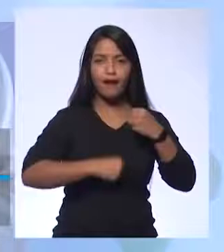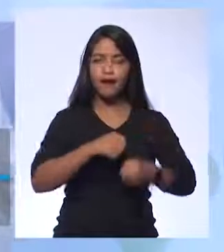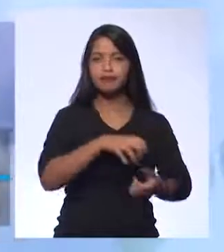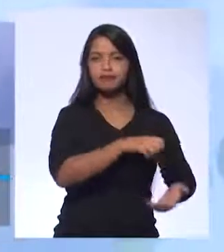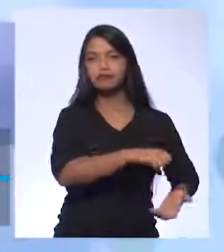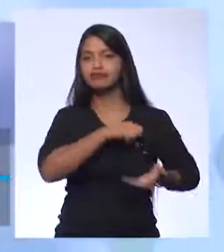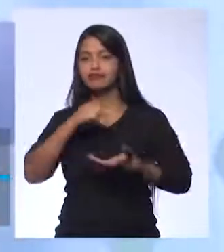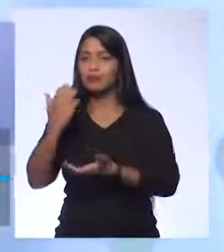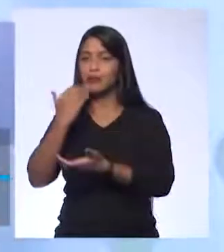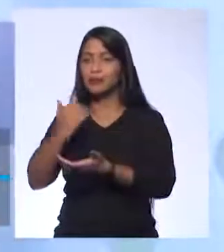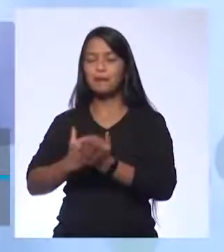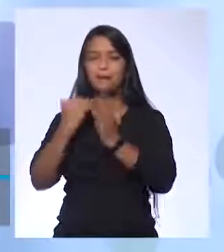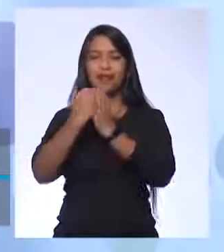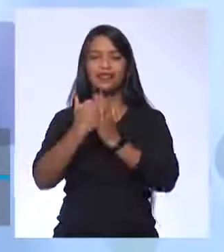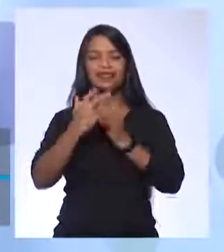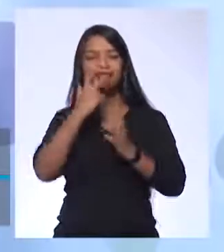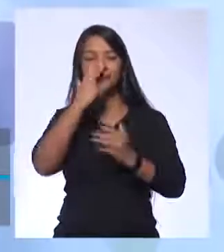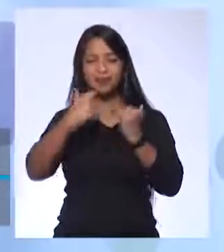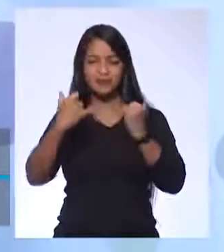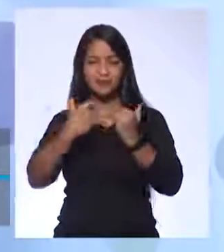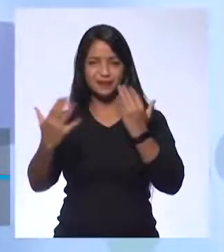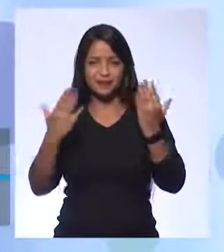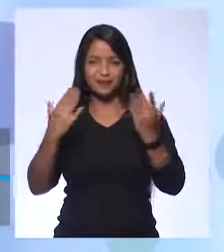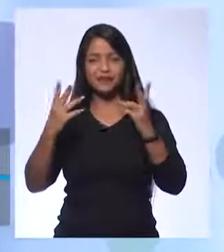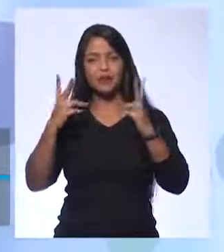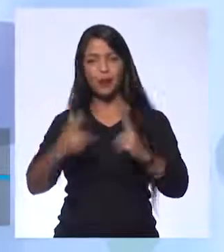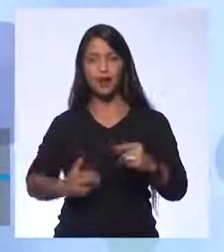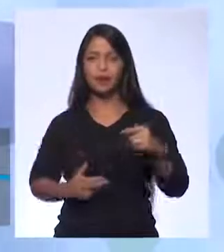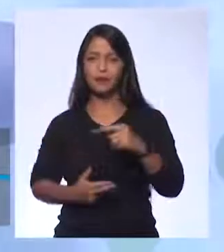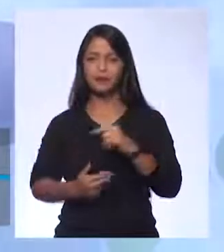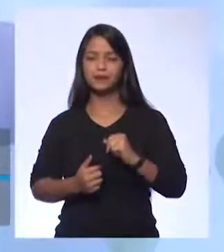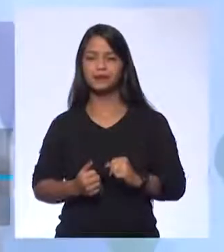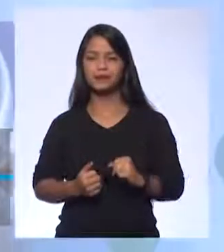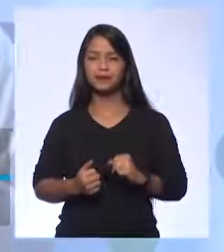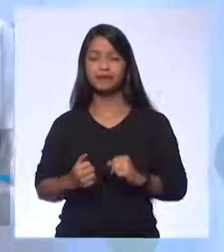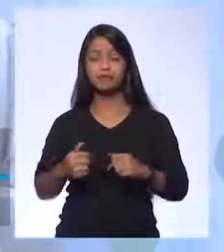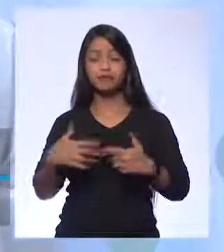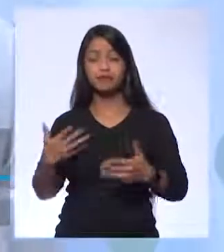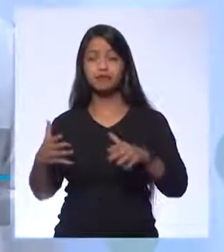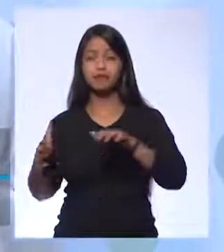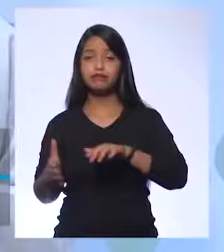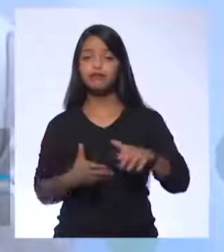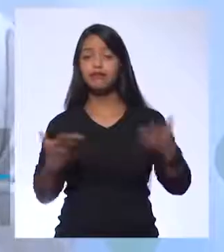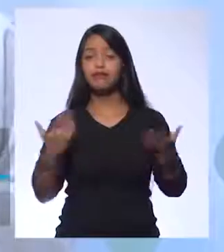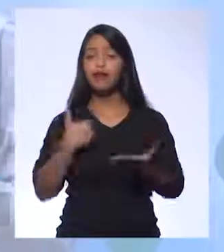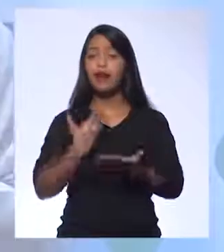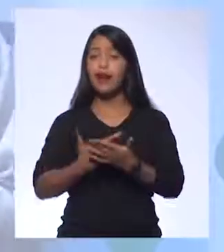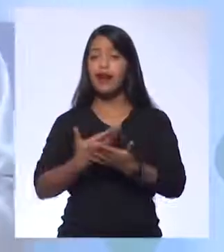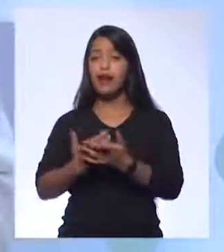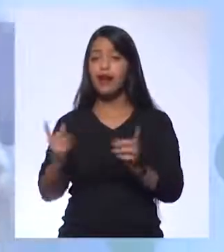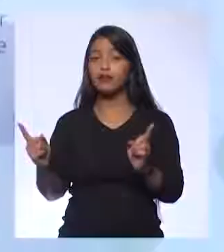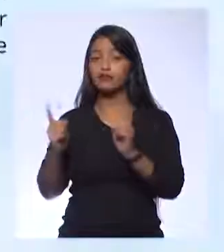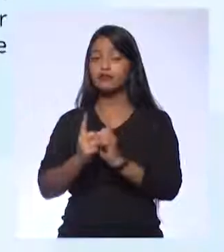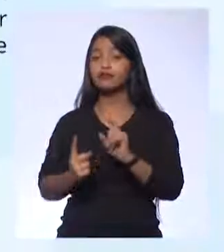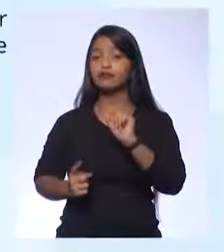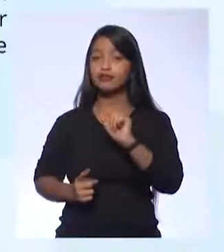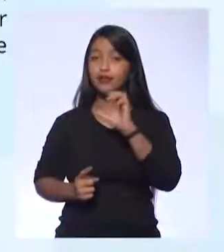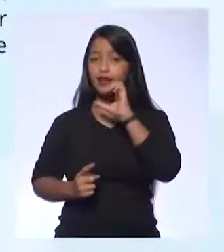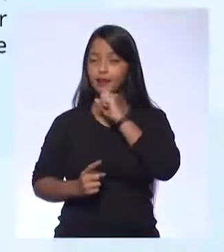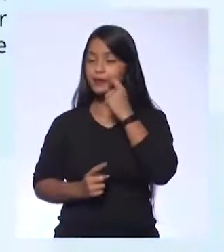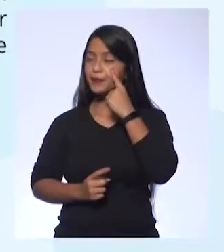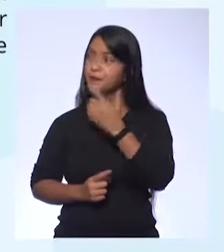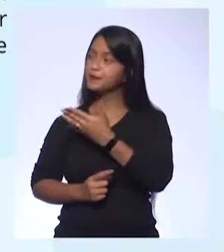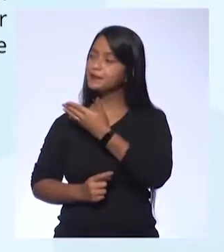bom? Então, basicamente, seria isso. Bom, eu posso fazer uma sistematização da minha aula aí rapidinho, dizendo assim,